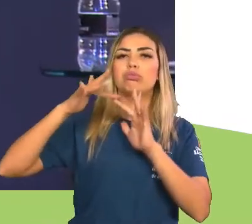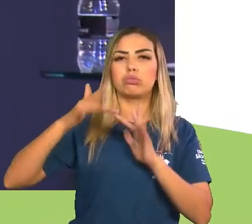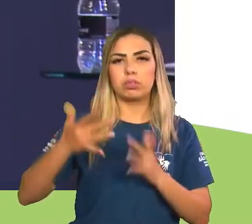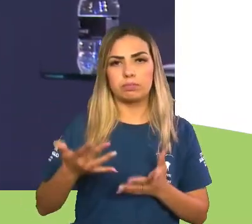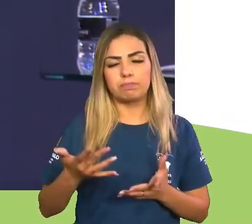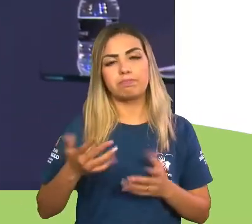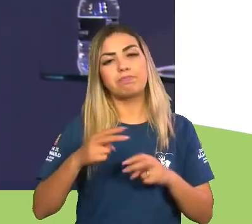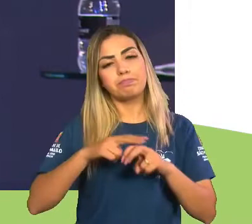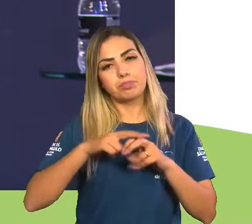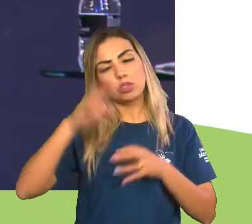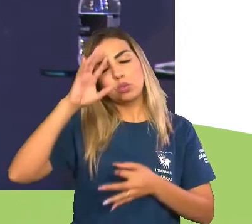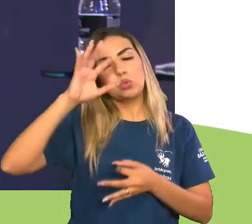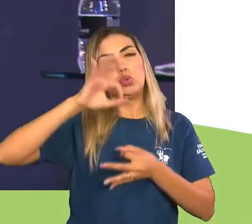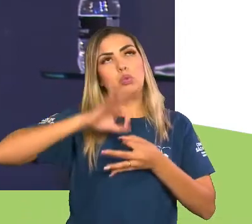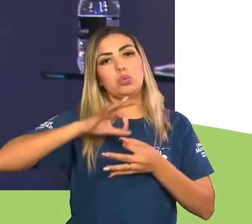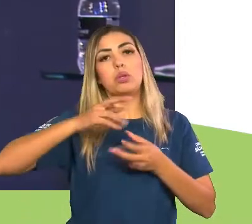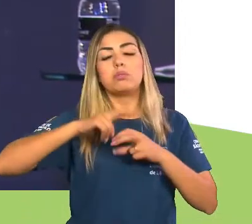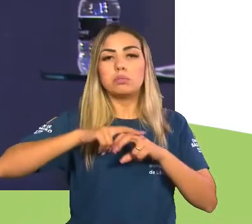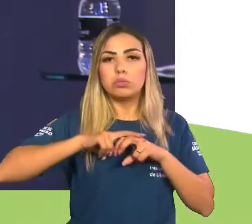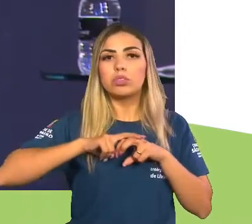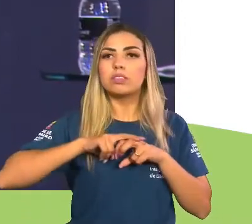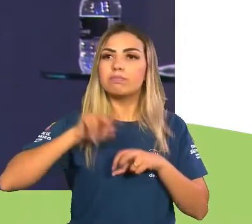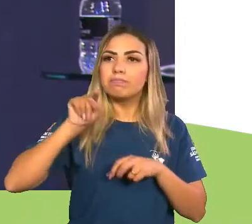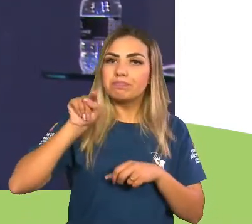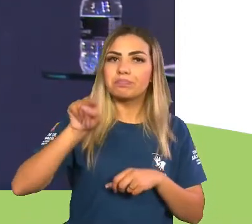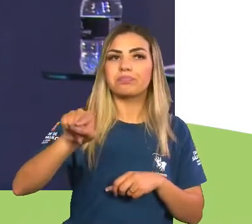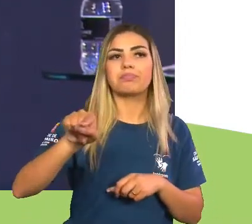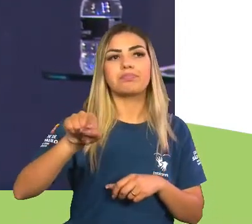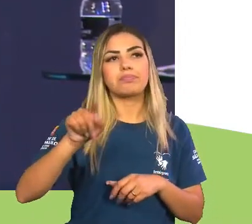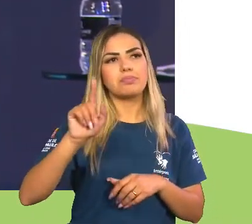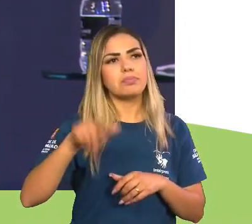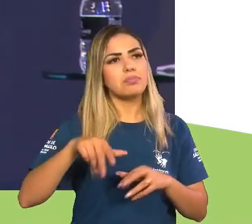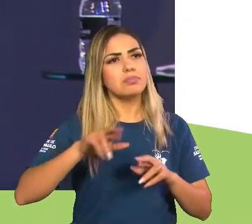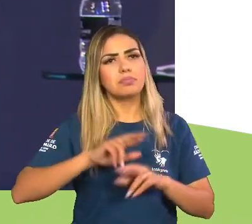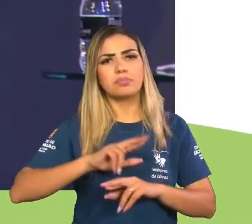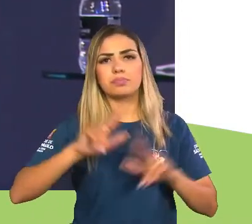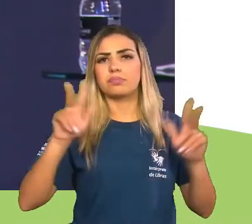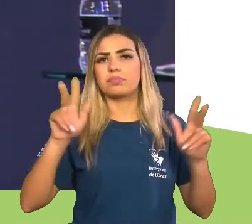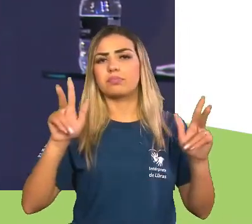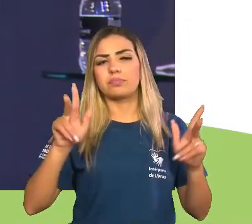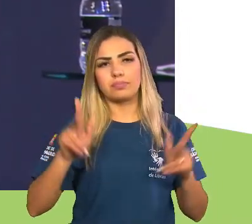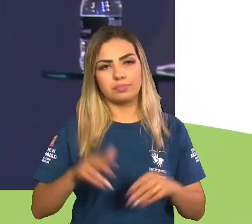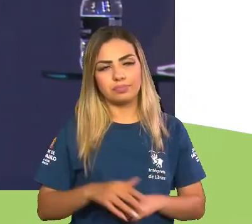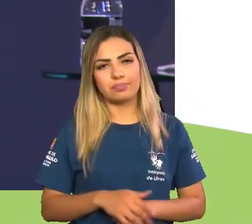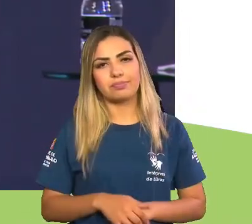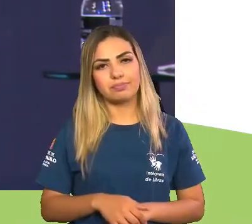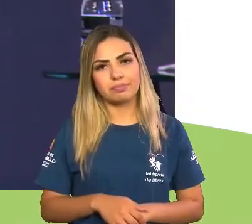porque ele realmente é uma coisa, né?